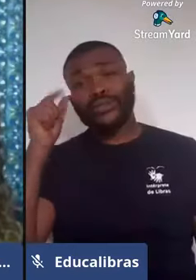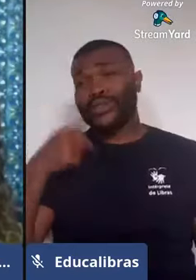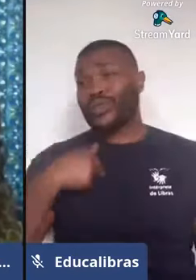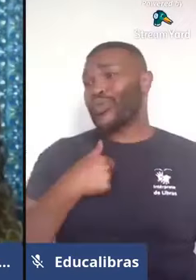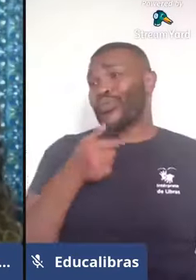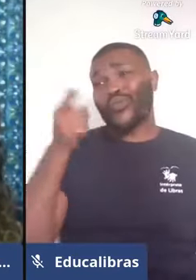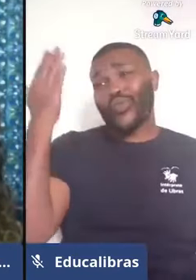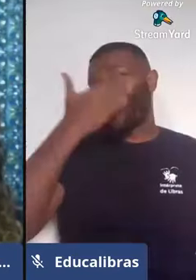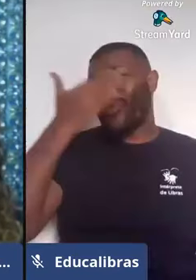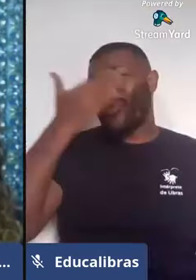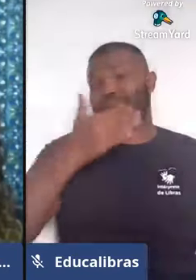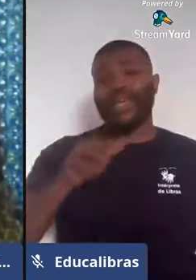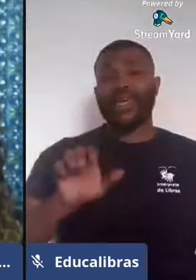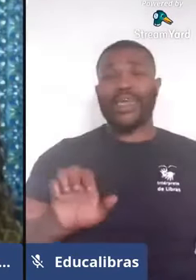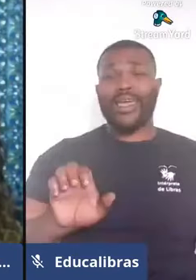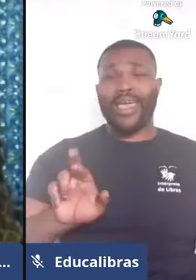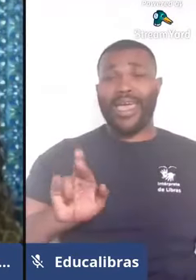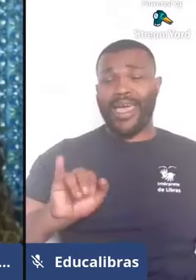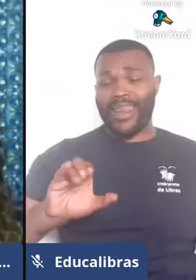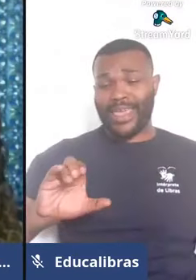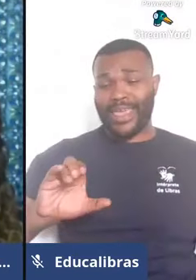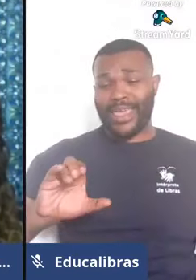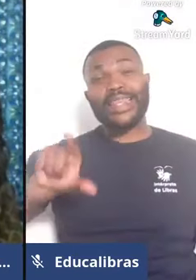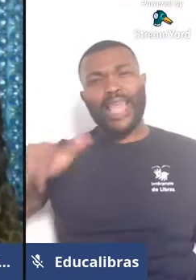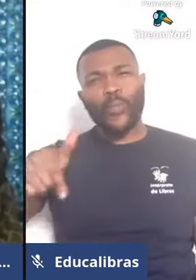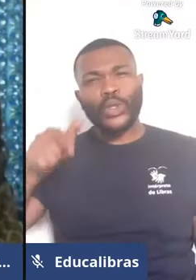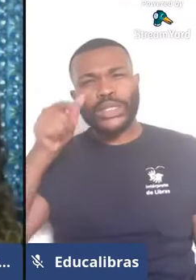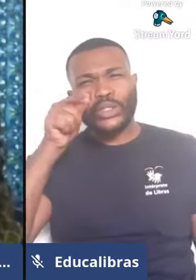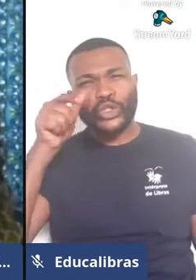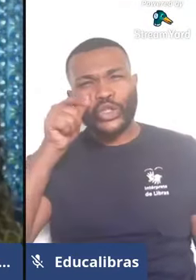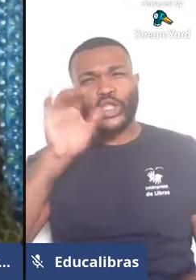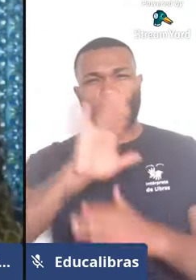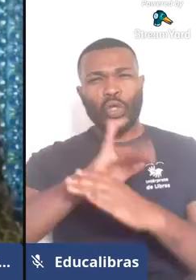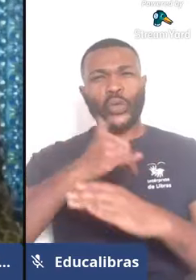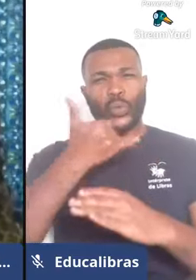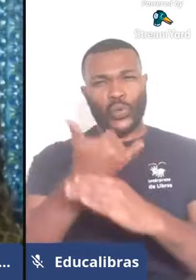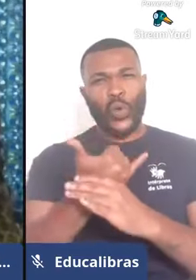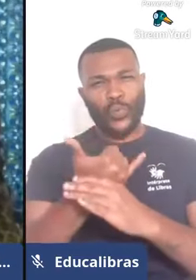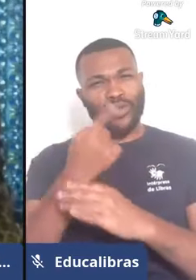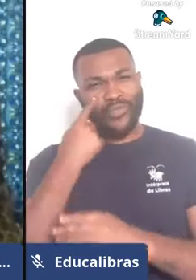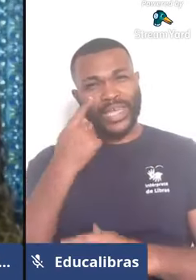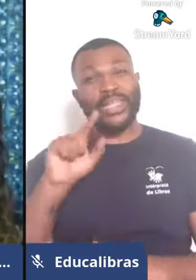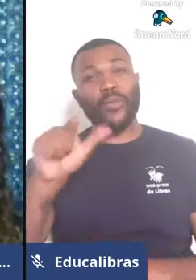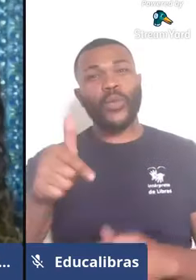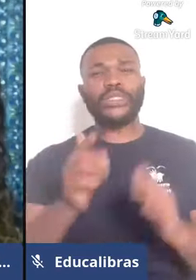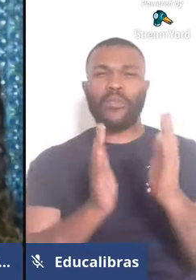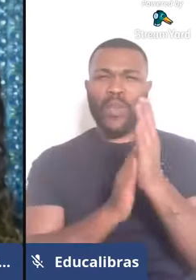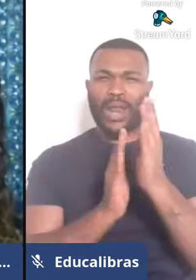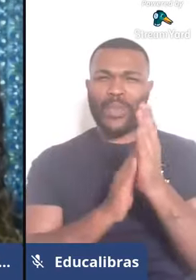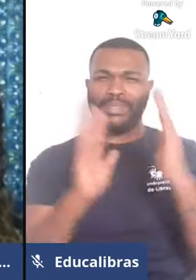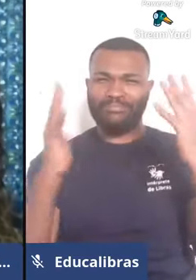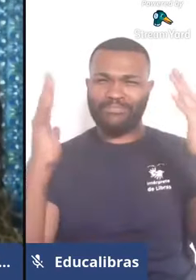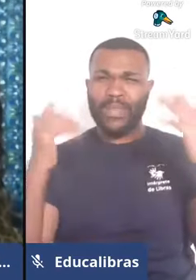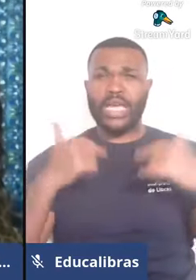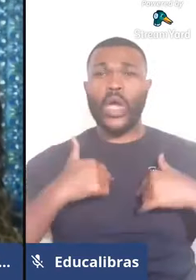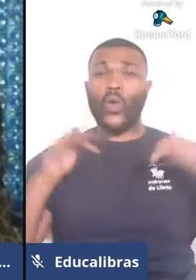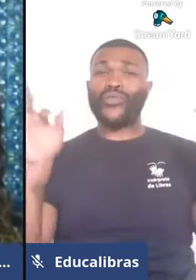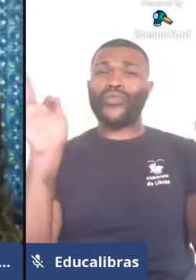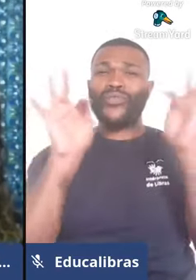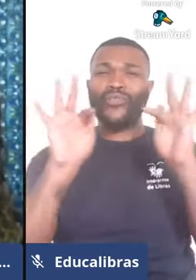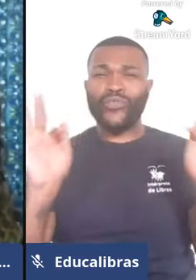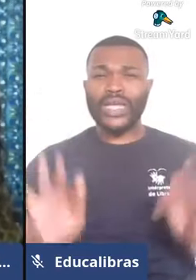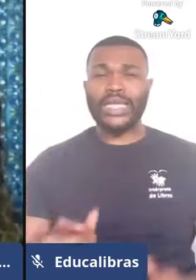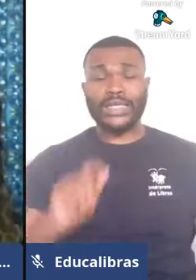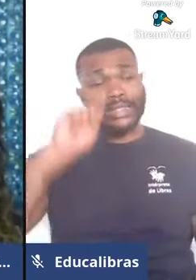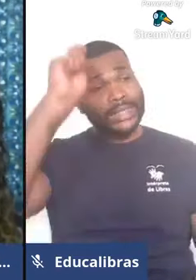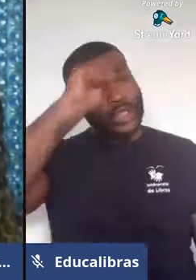House, mas depois eu assisti uns trechinhos dela que ficou lá disponível. Mas parabéns aí pela iniciativa, estão muito legais, Cid, parabéns pela secretaria,